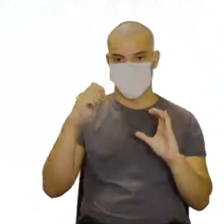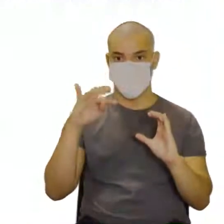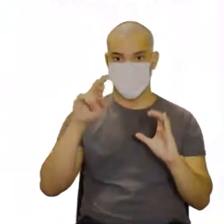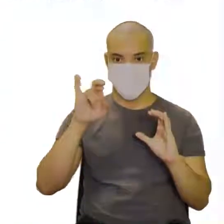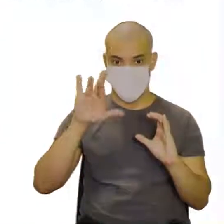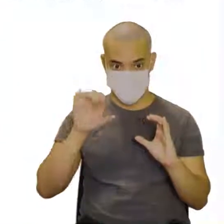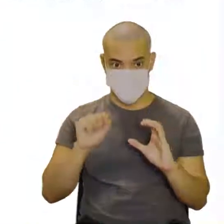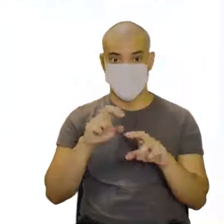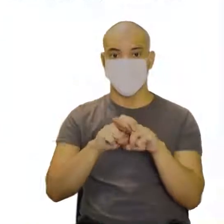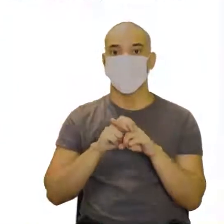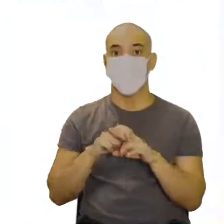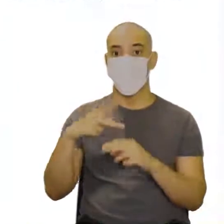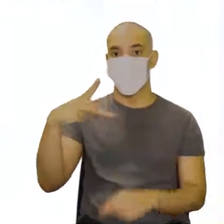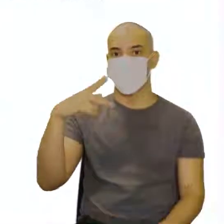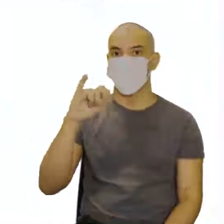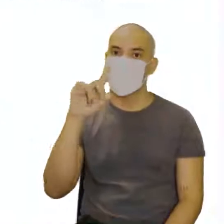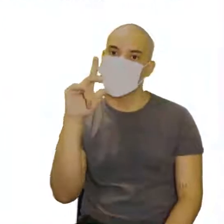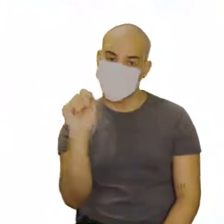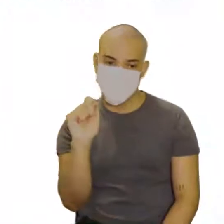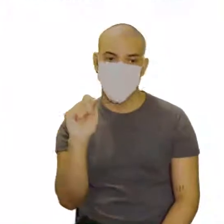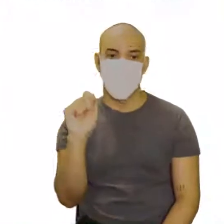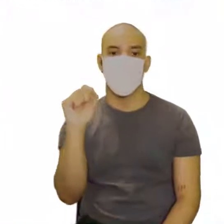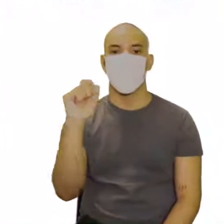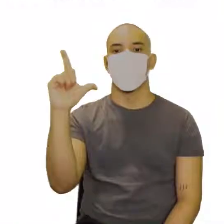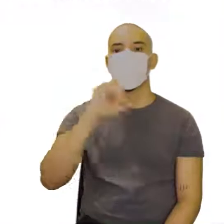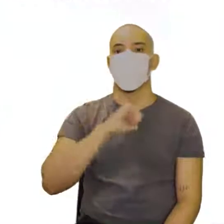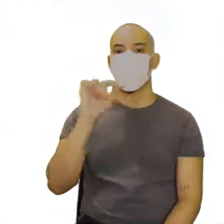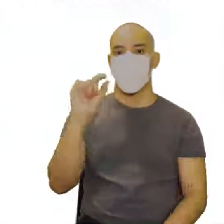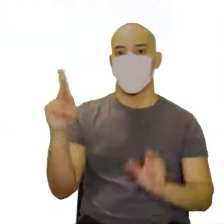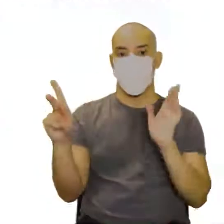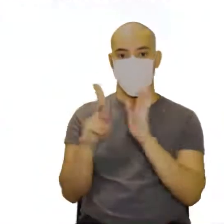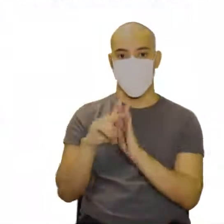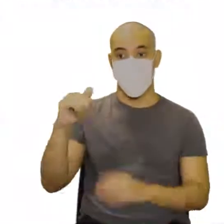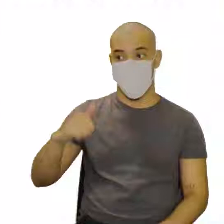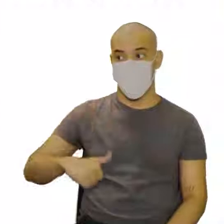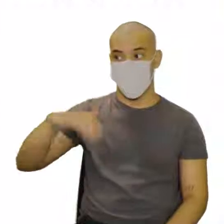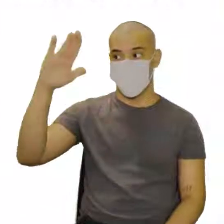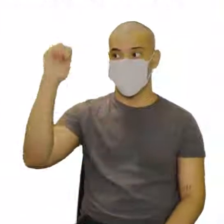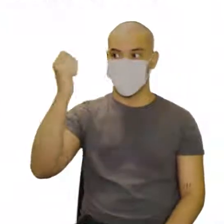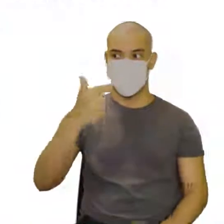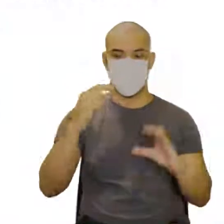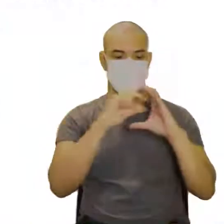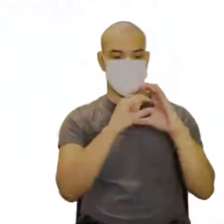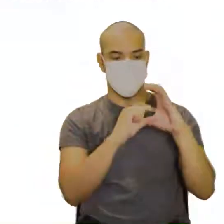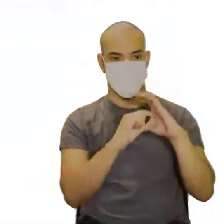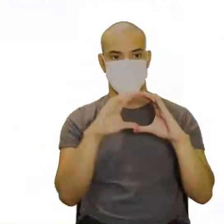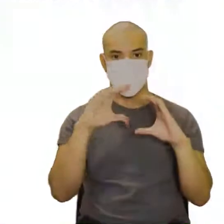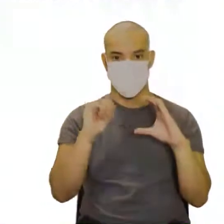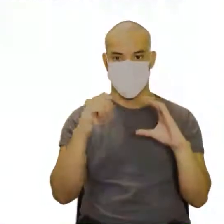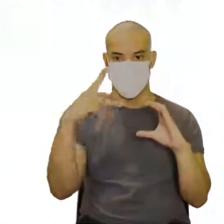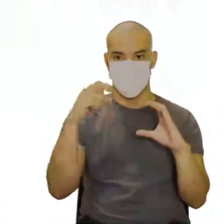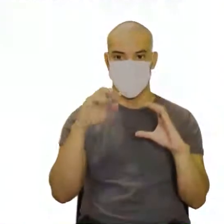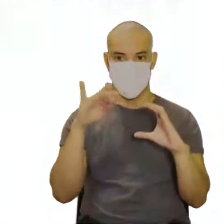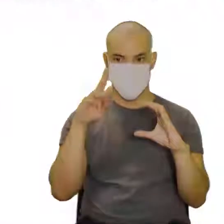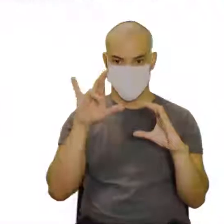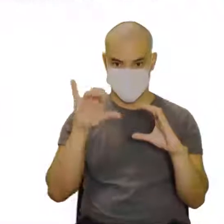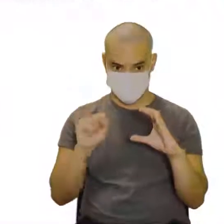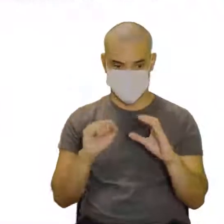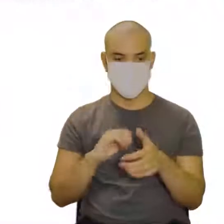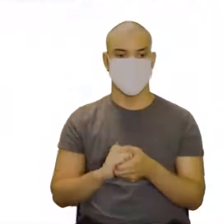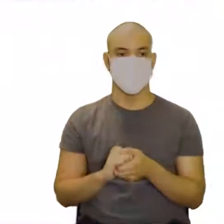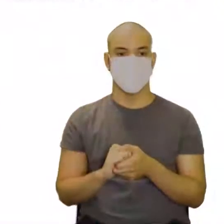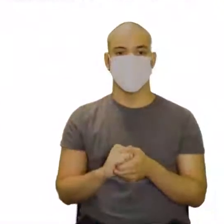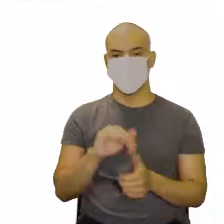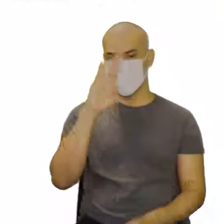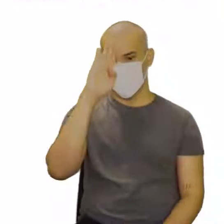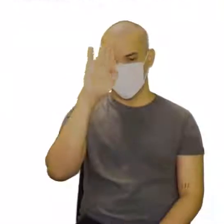pilha, vamos colocar dessa forma, ela serve para armazenar mais energia que os capacitores, tá bom? Sendo ideais